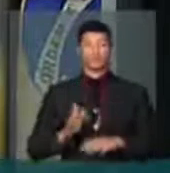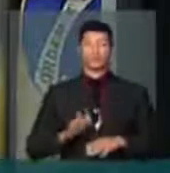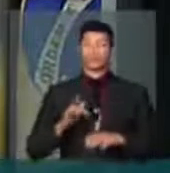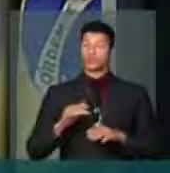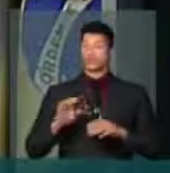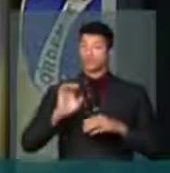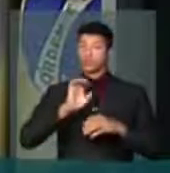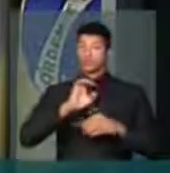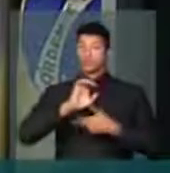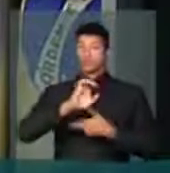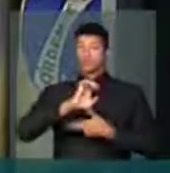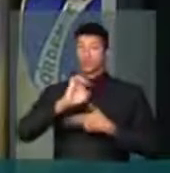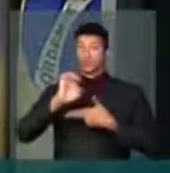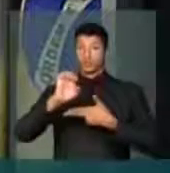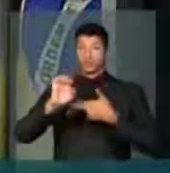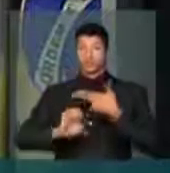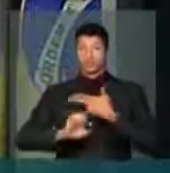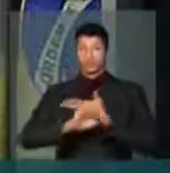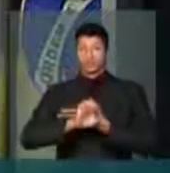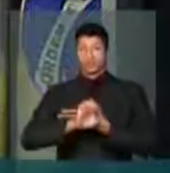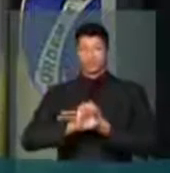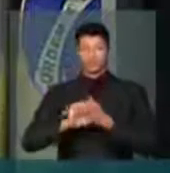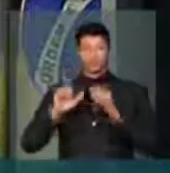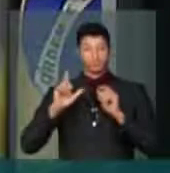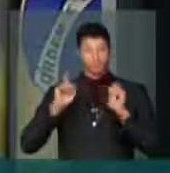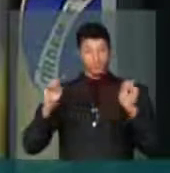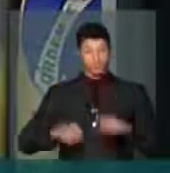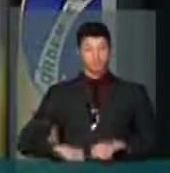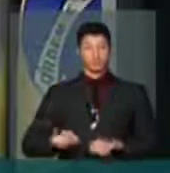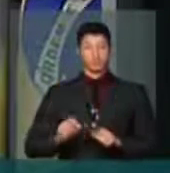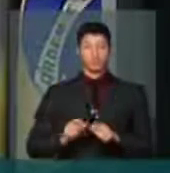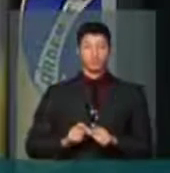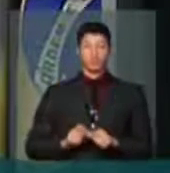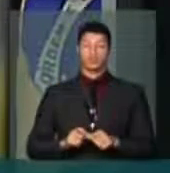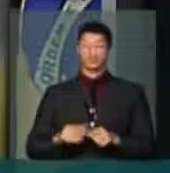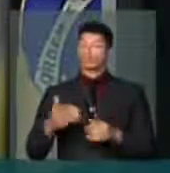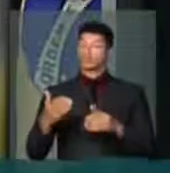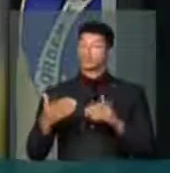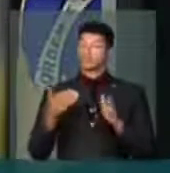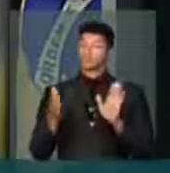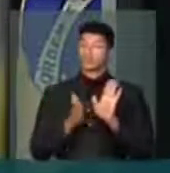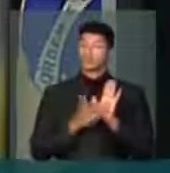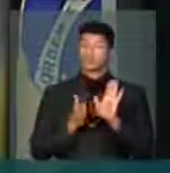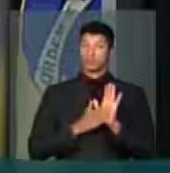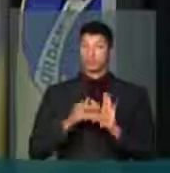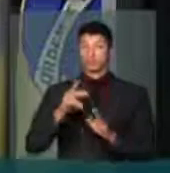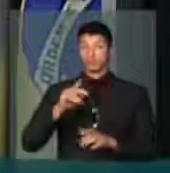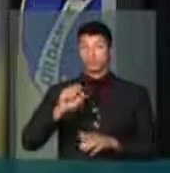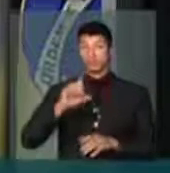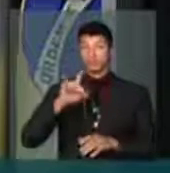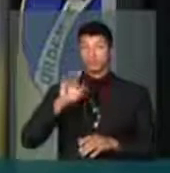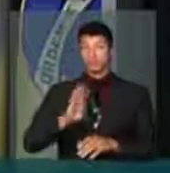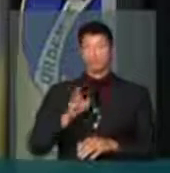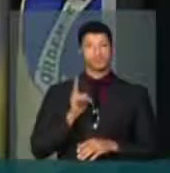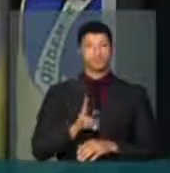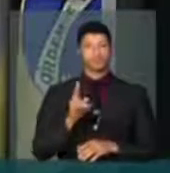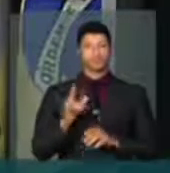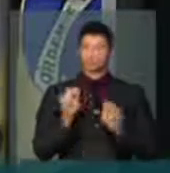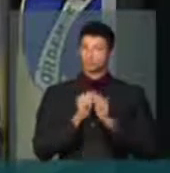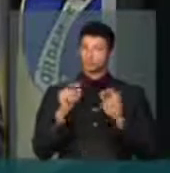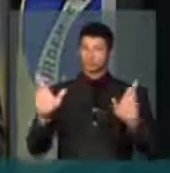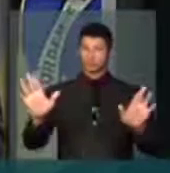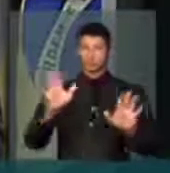Poder Executivo deve colocar em prática. Neste propósito, o PSDB sempre tratou com